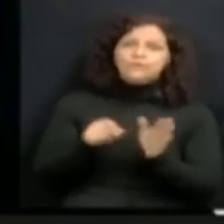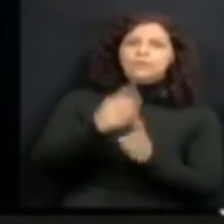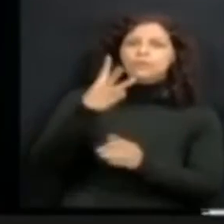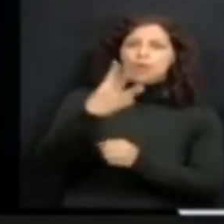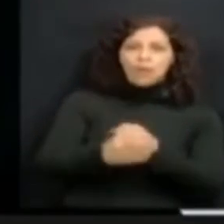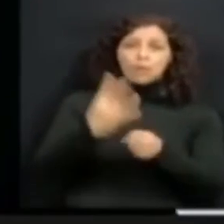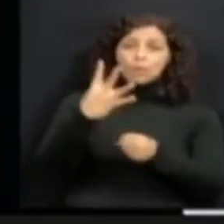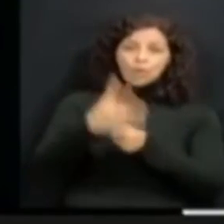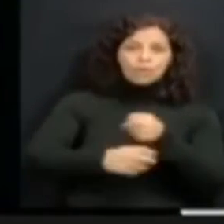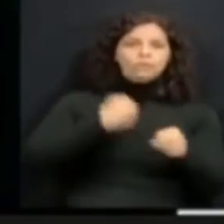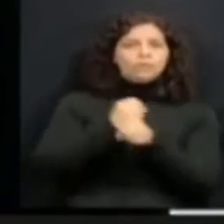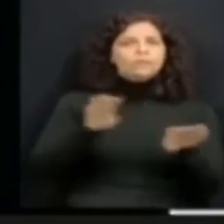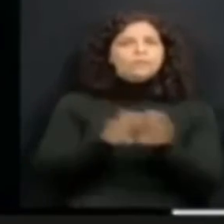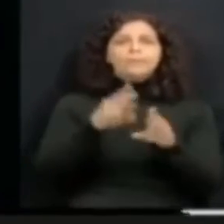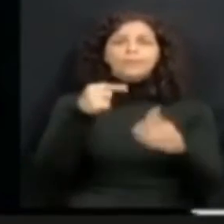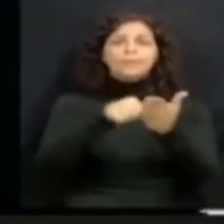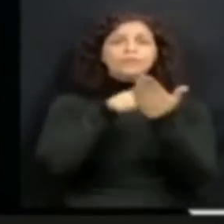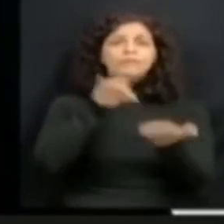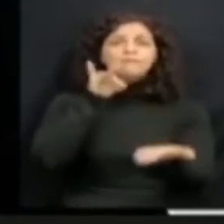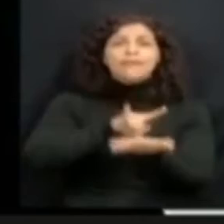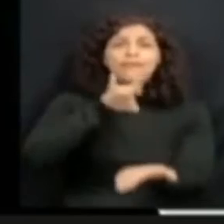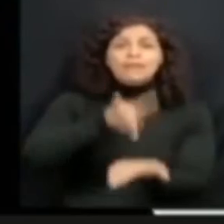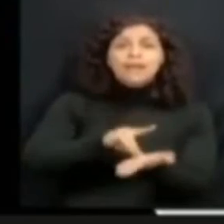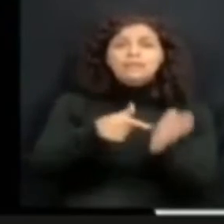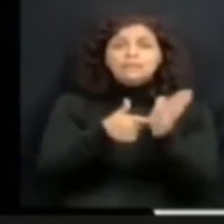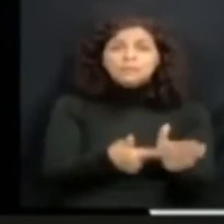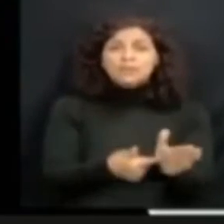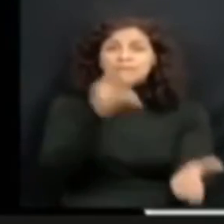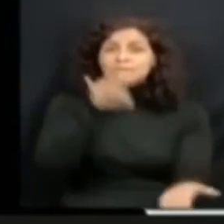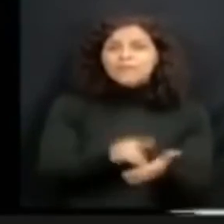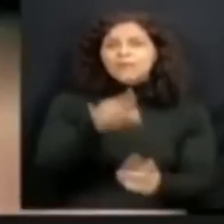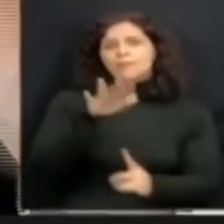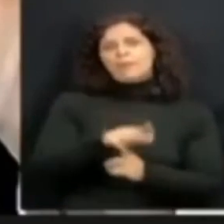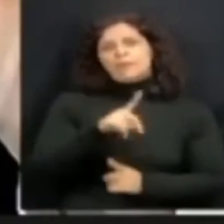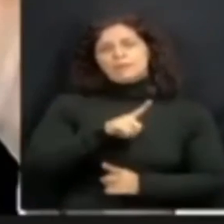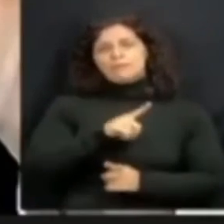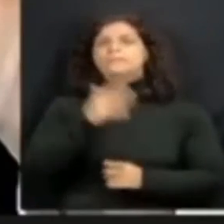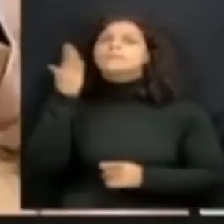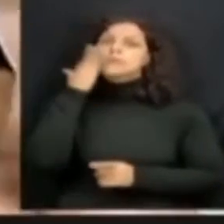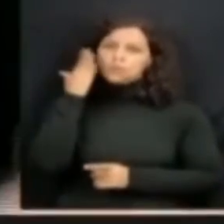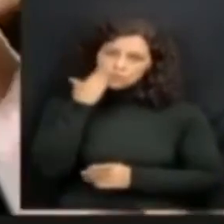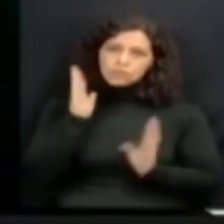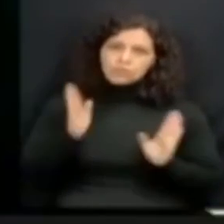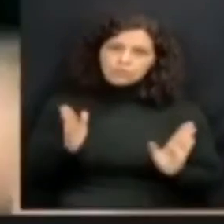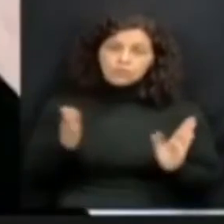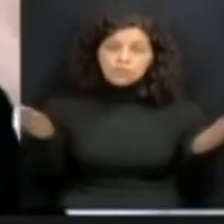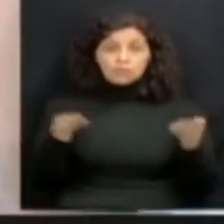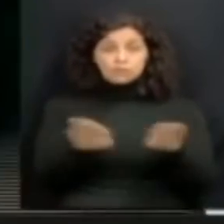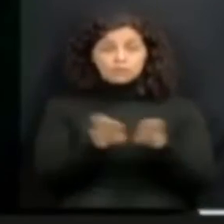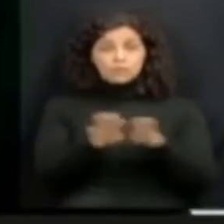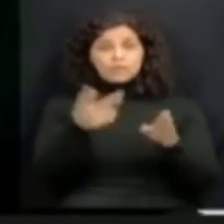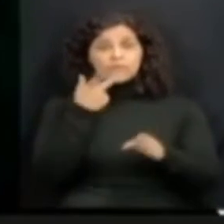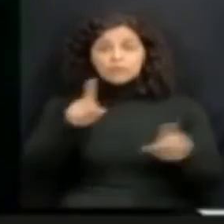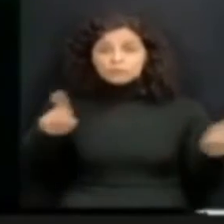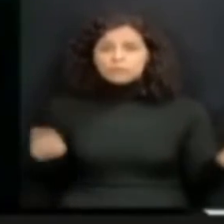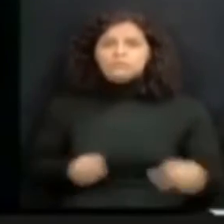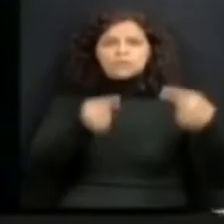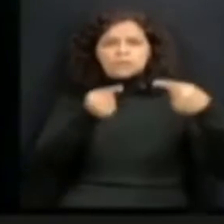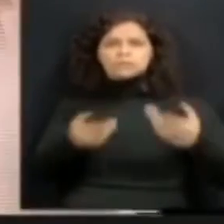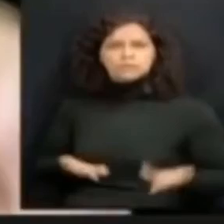também, para que esses números representem a realidade. Eu tenho certeza, e aqui eu quero fazer um